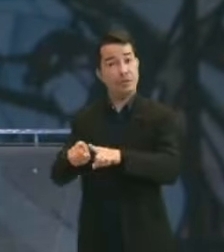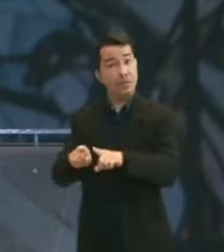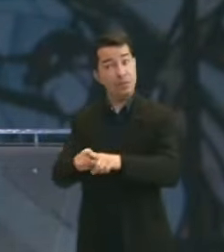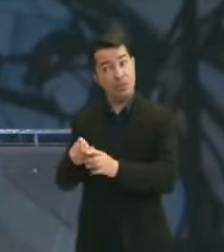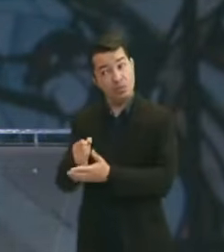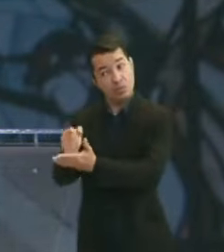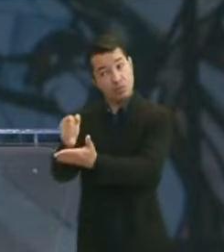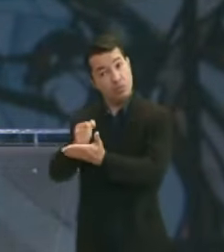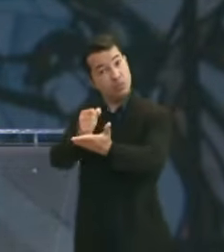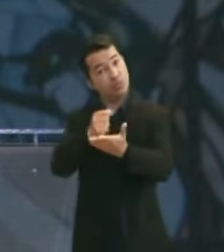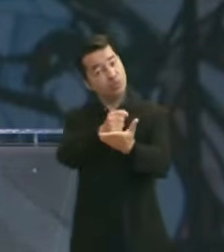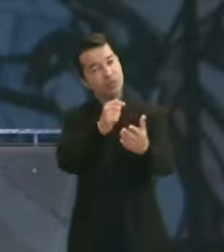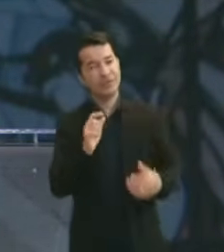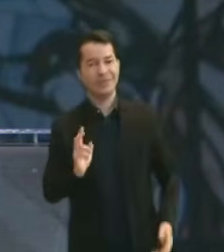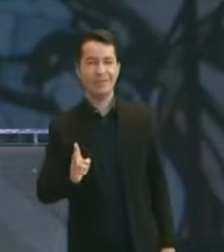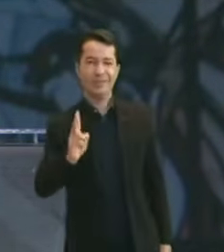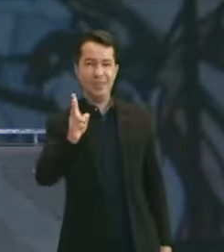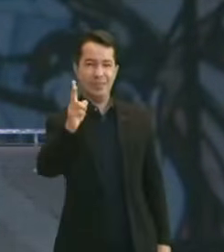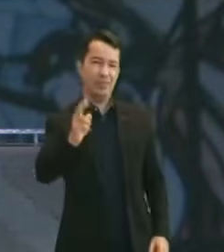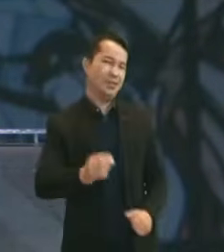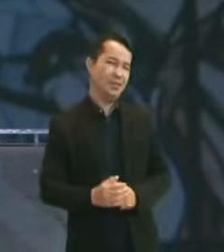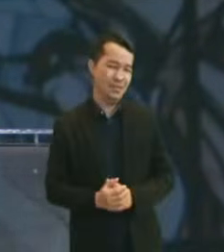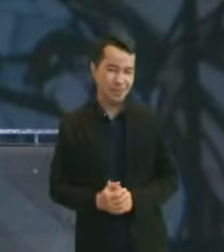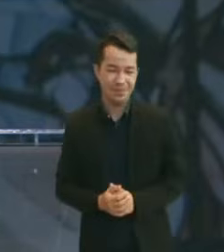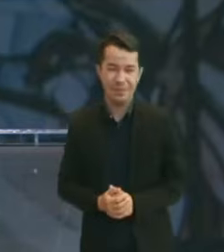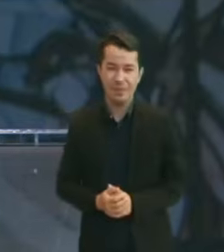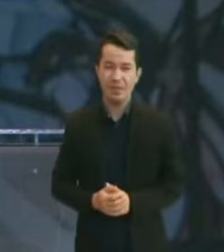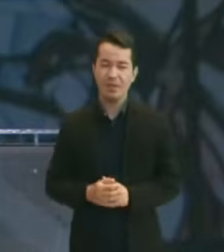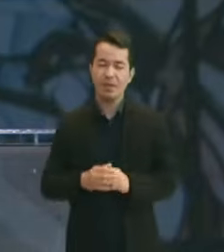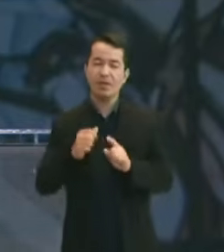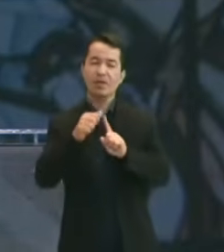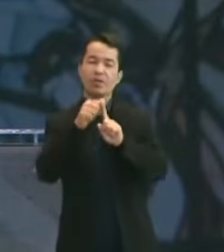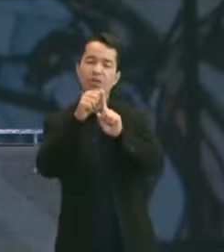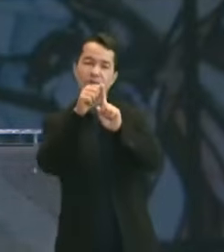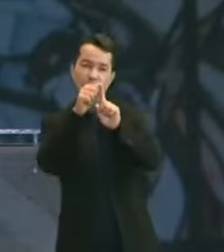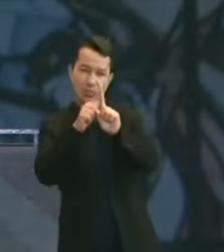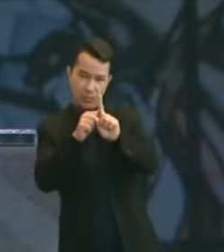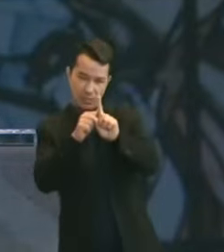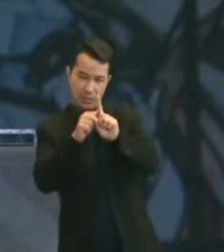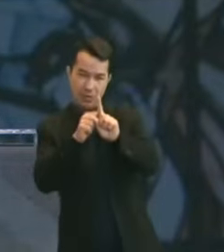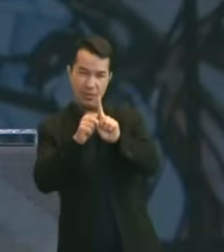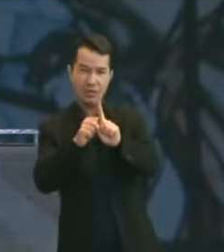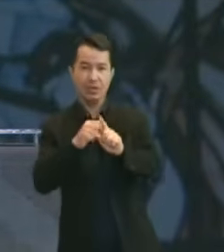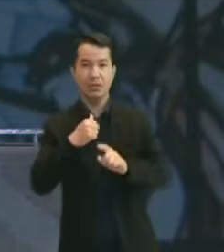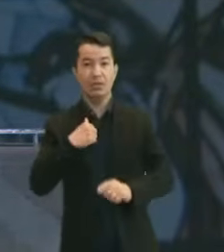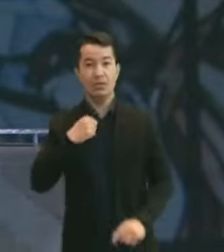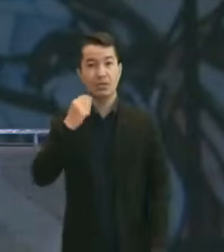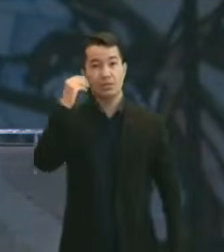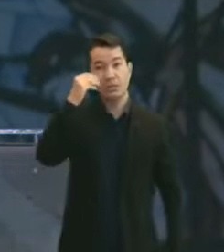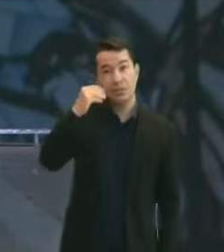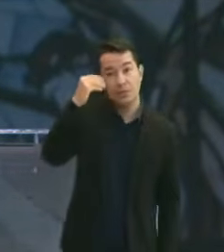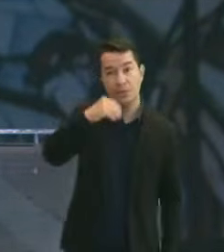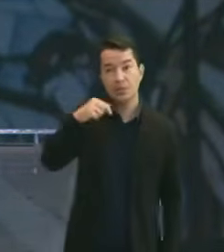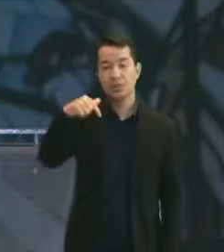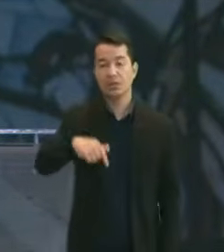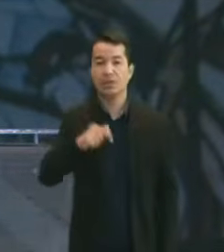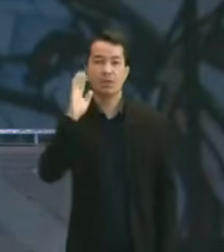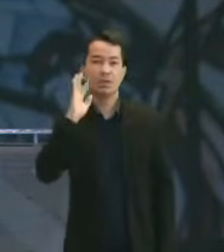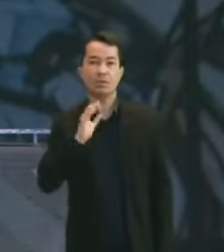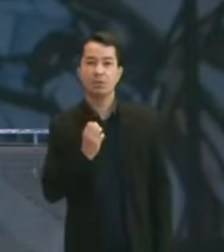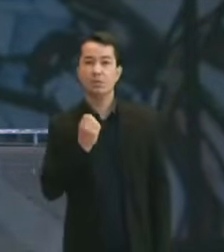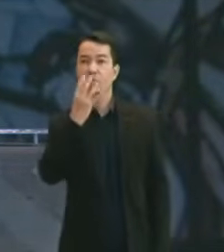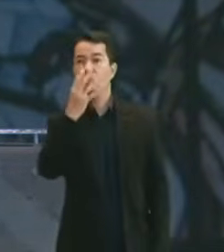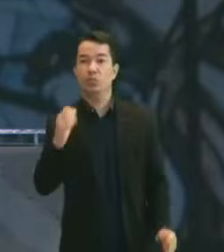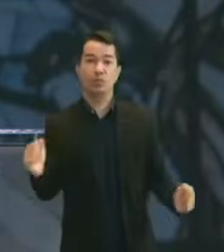na igreja, há um mês atrás eu tive uma experiência muito legal, muito interessante nessa questão de envolver pessoas que você discipulou no discipulado